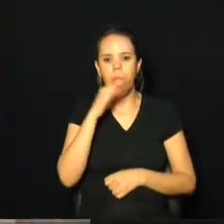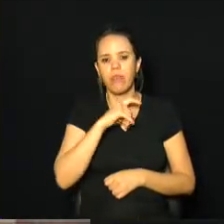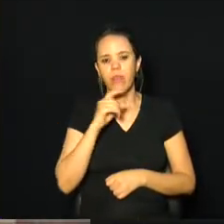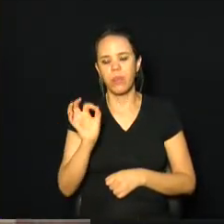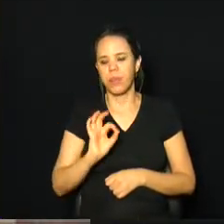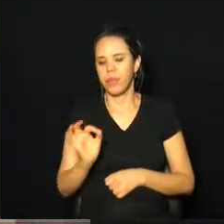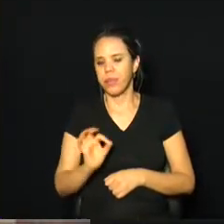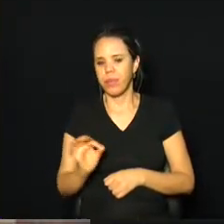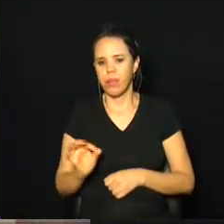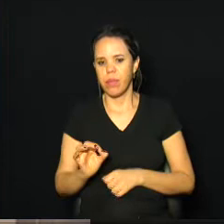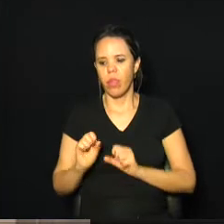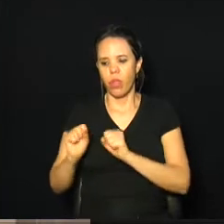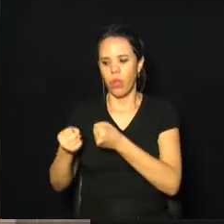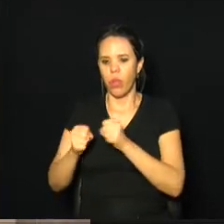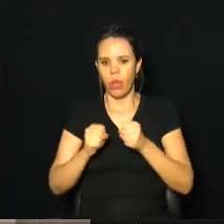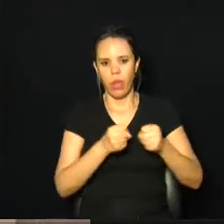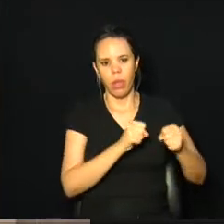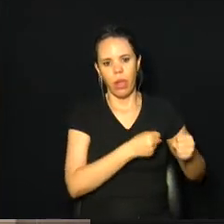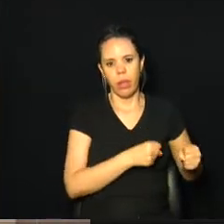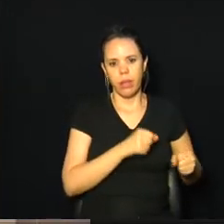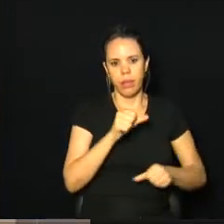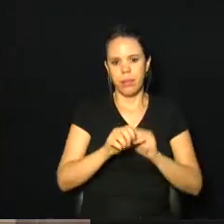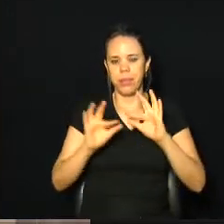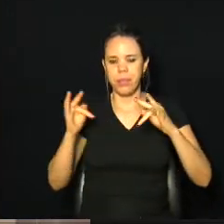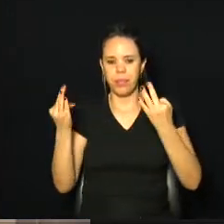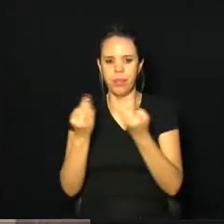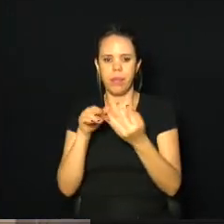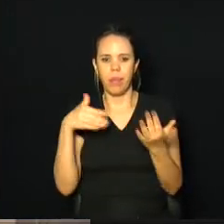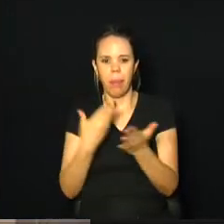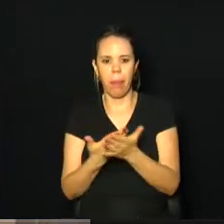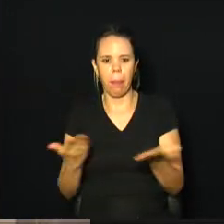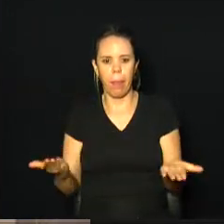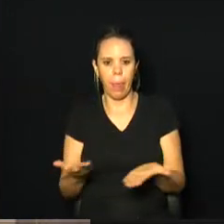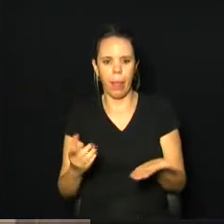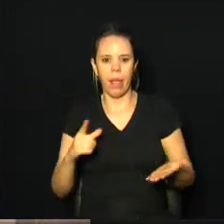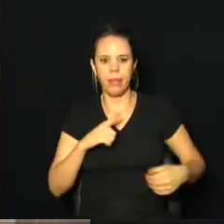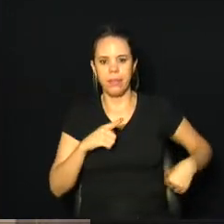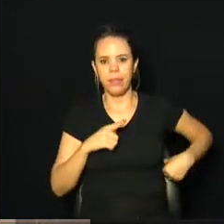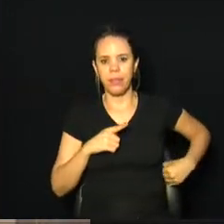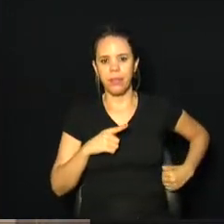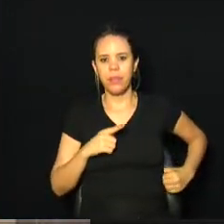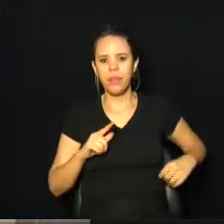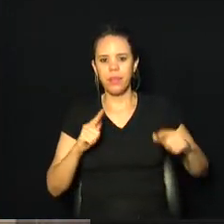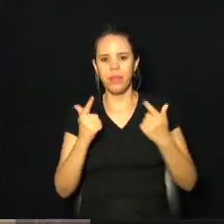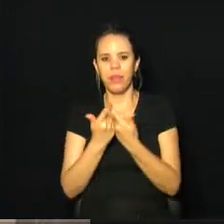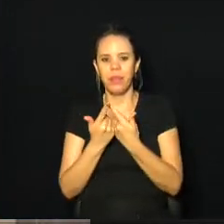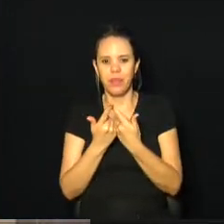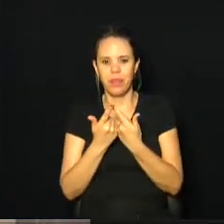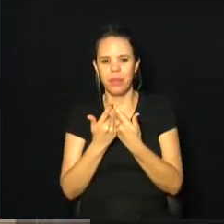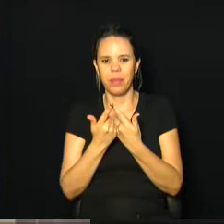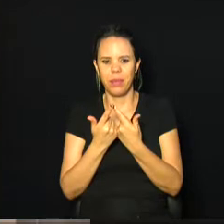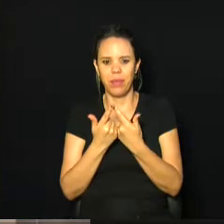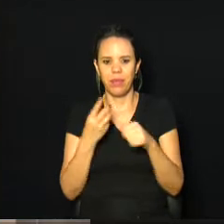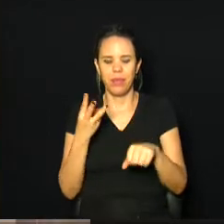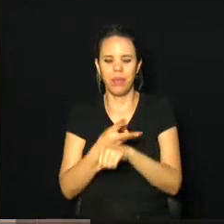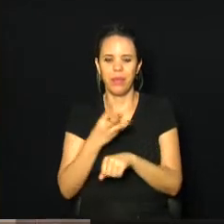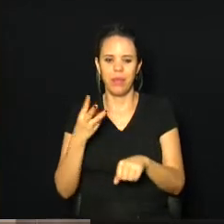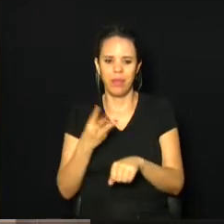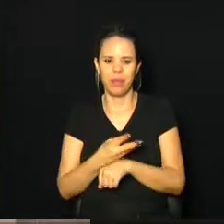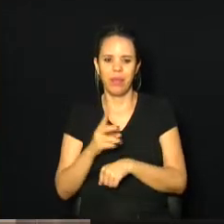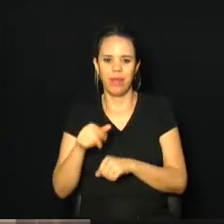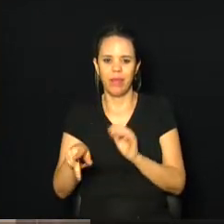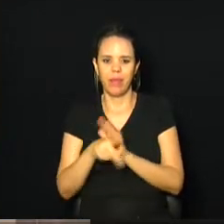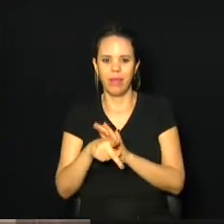Era realmente um defendendo o outro. A gente virou uma família até hoje, né? A gente tem um grupo no Instagram, no WhatsApp que